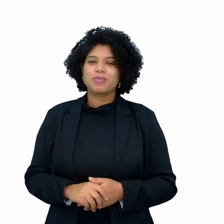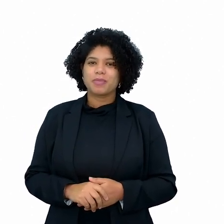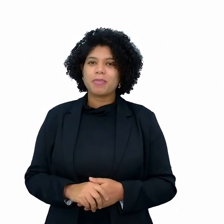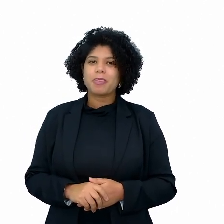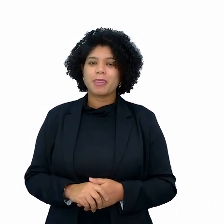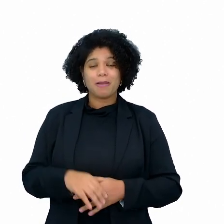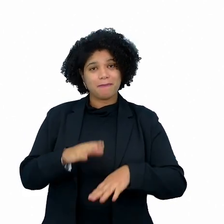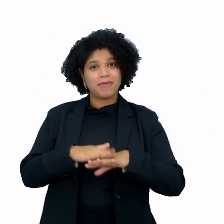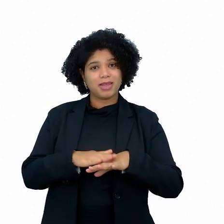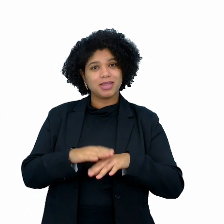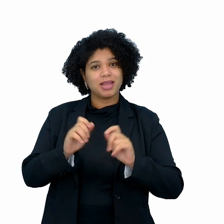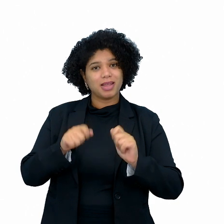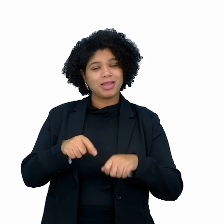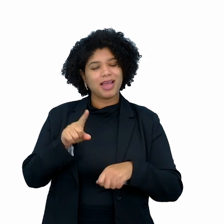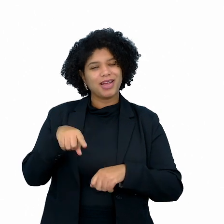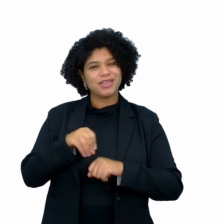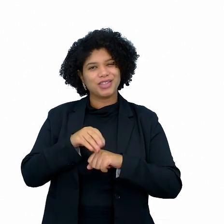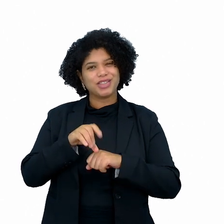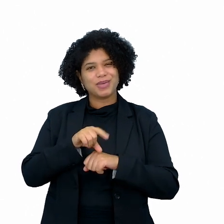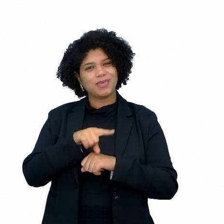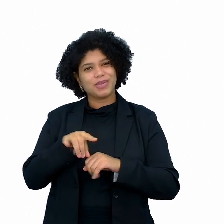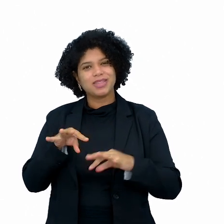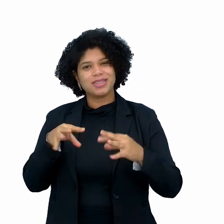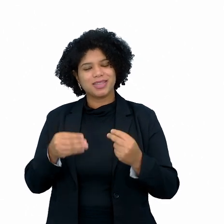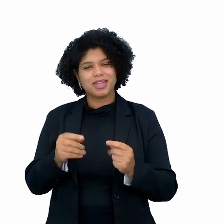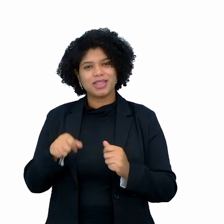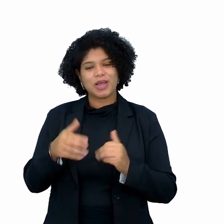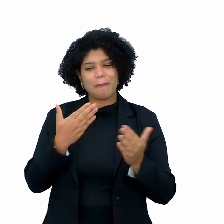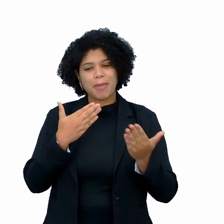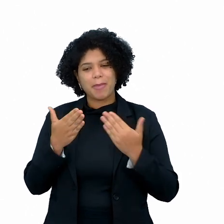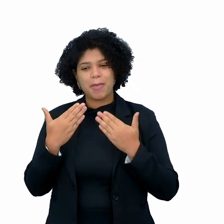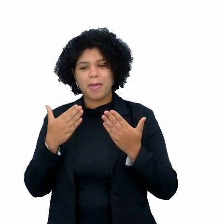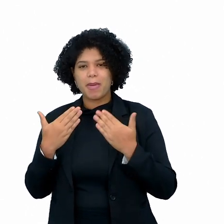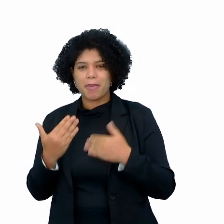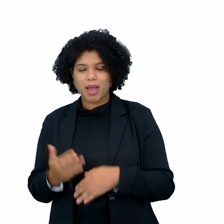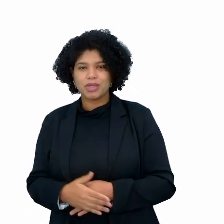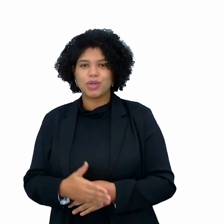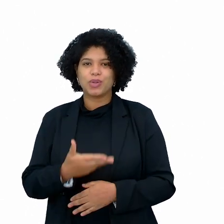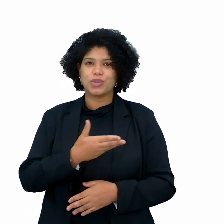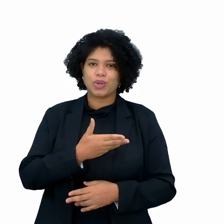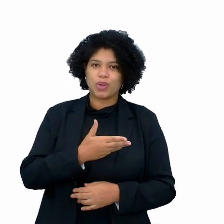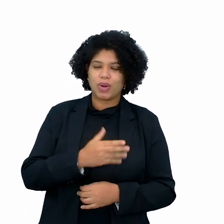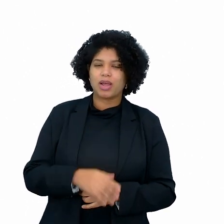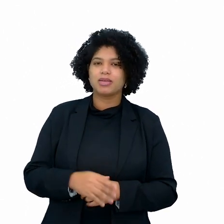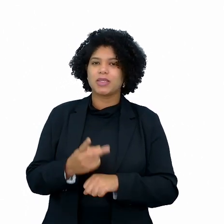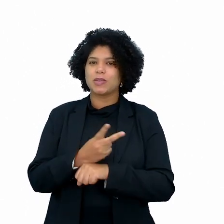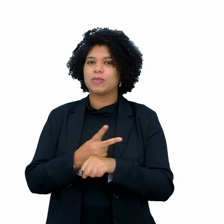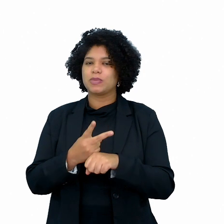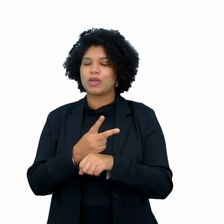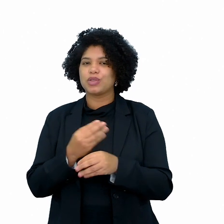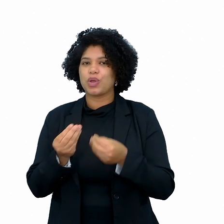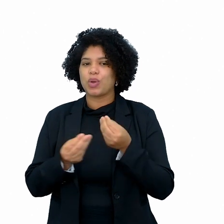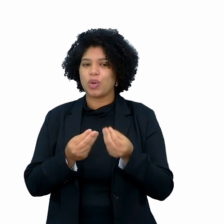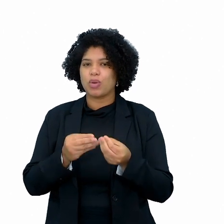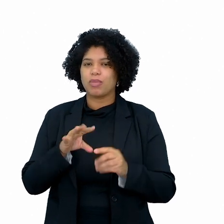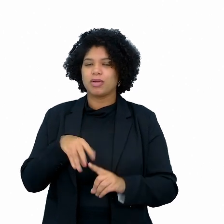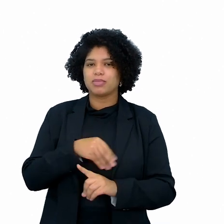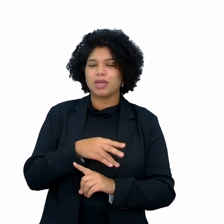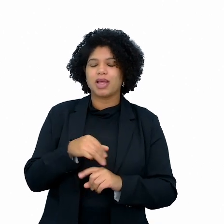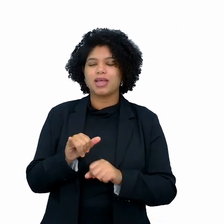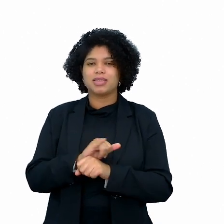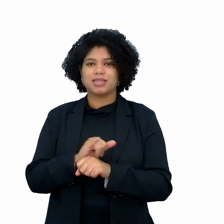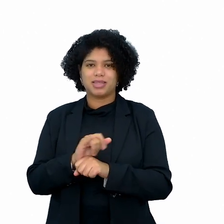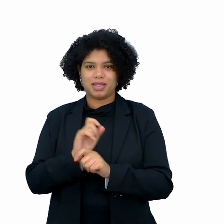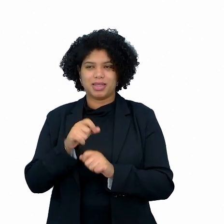façam isso também, né? Uma sugestão que eu dou. Converse, né, com os colegas, busquem direcionamentos para as novas ações